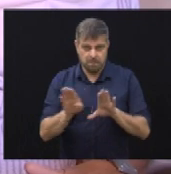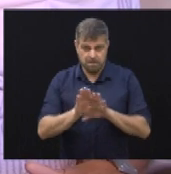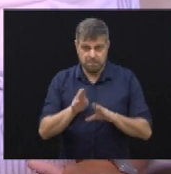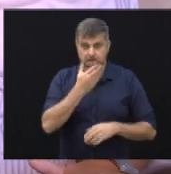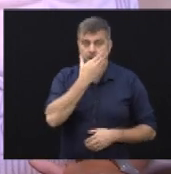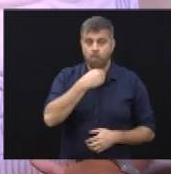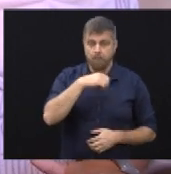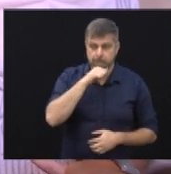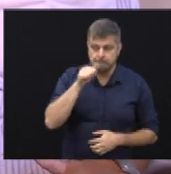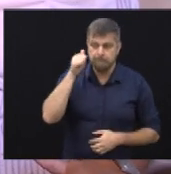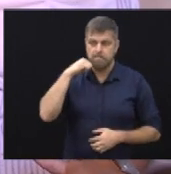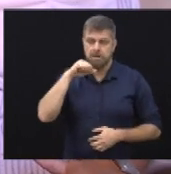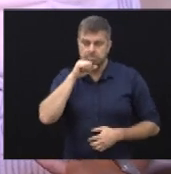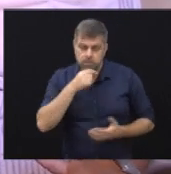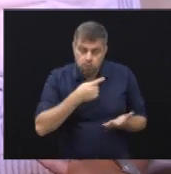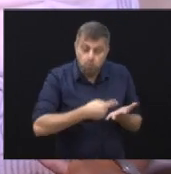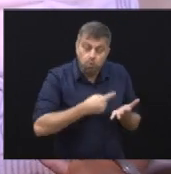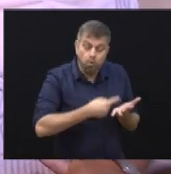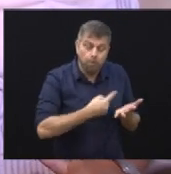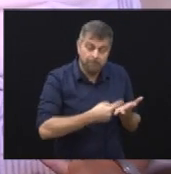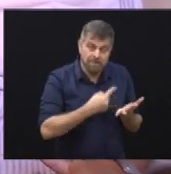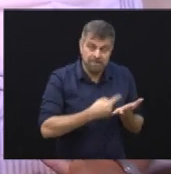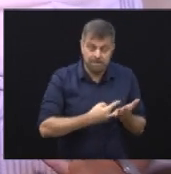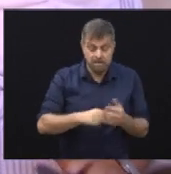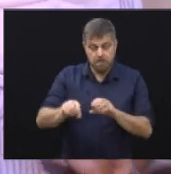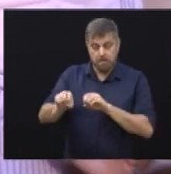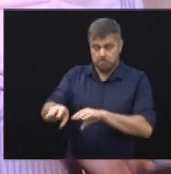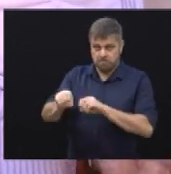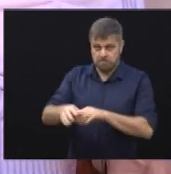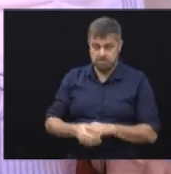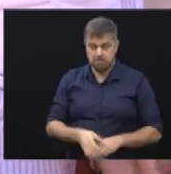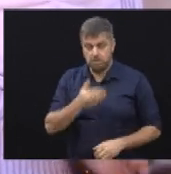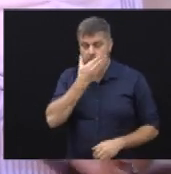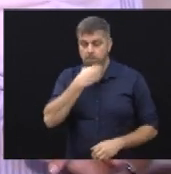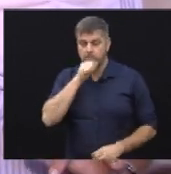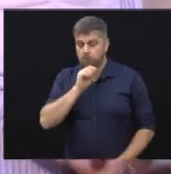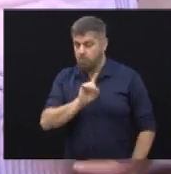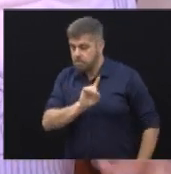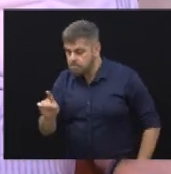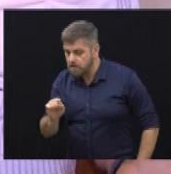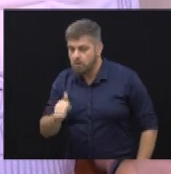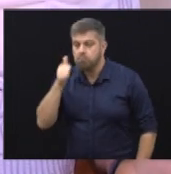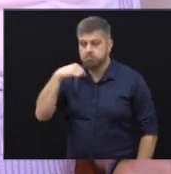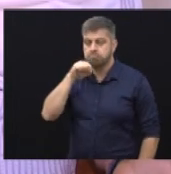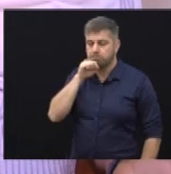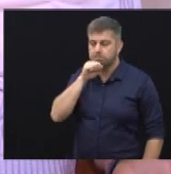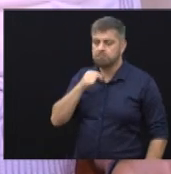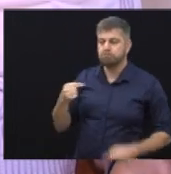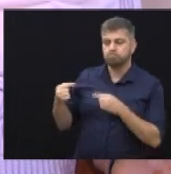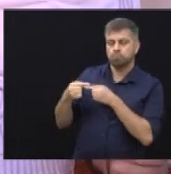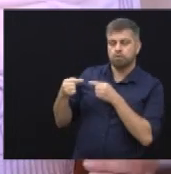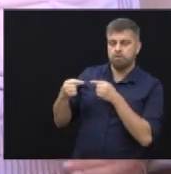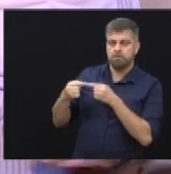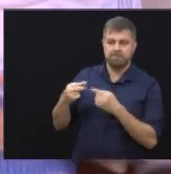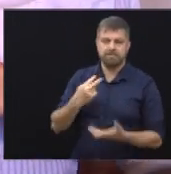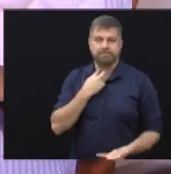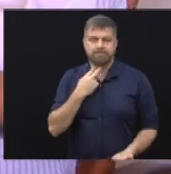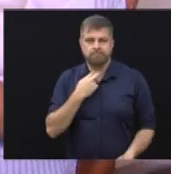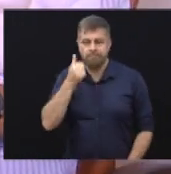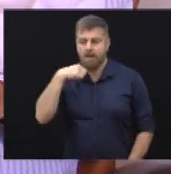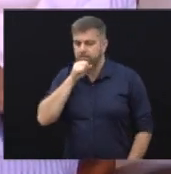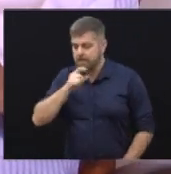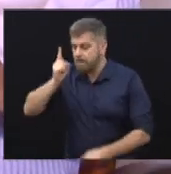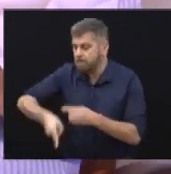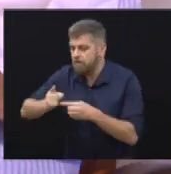Uma coerência entre os pais, né, em termos de educação. Então, quando alguém diz não, é não mesmo, né? Então, não pode